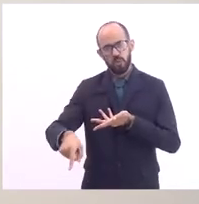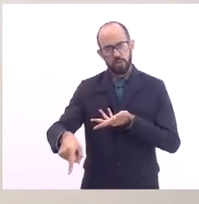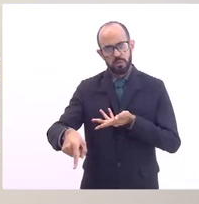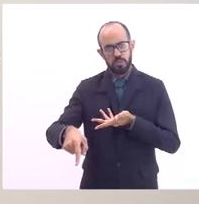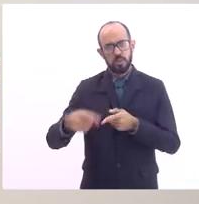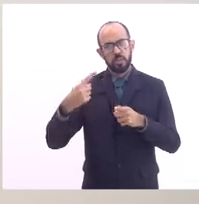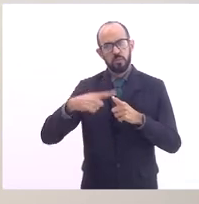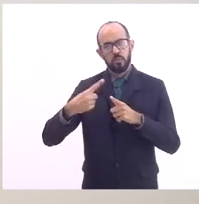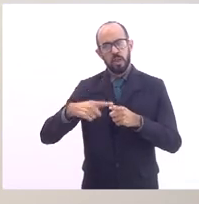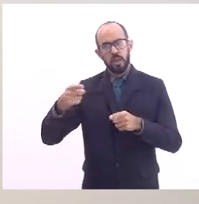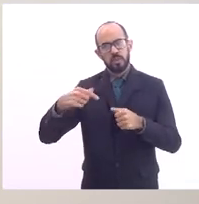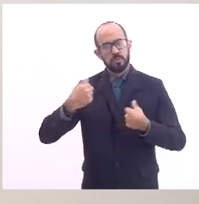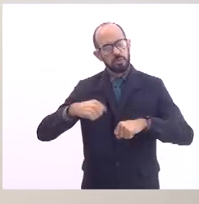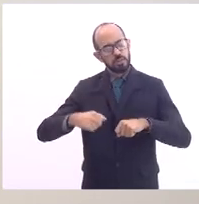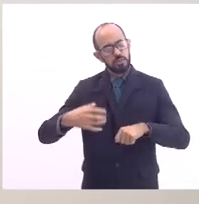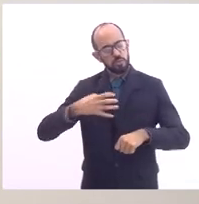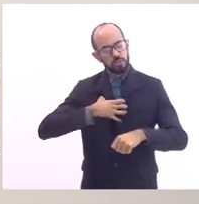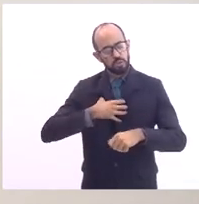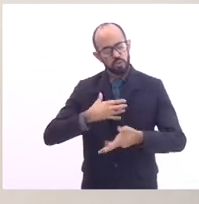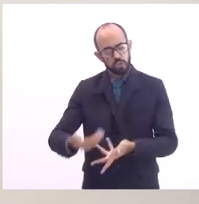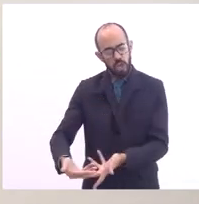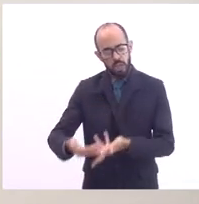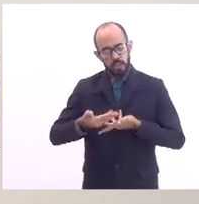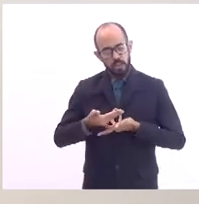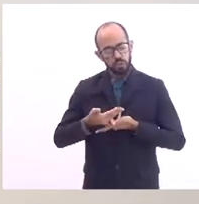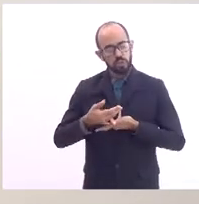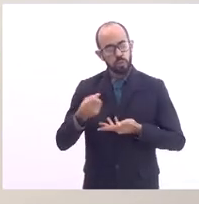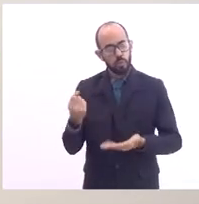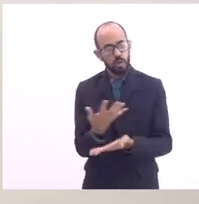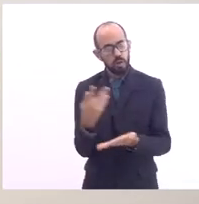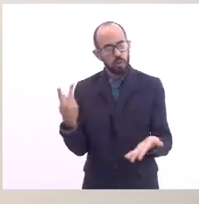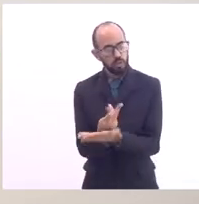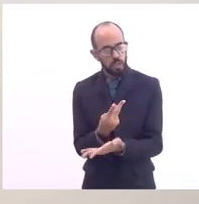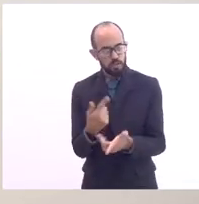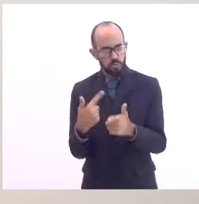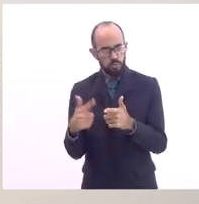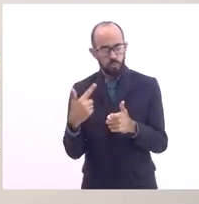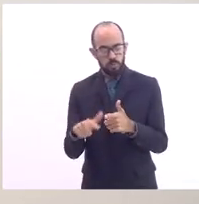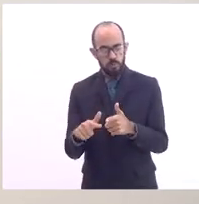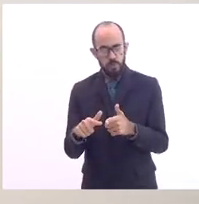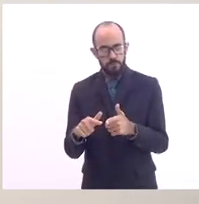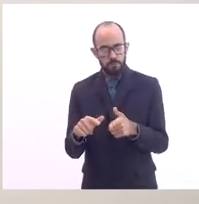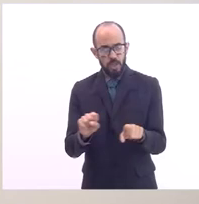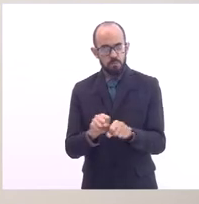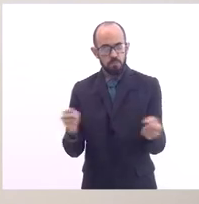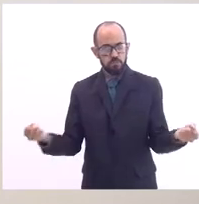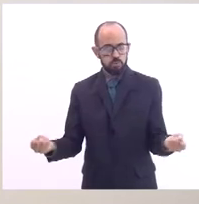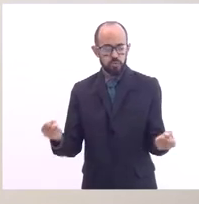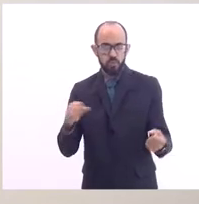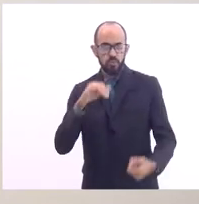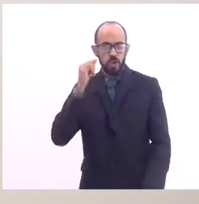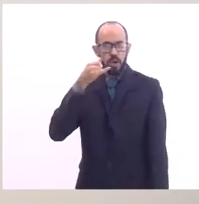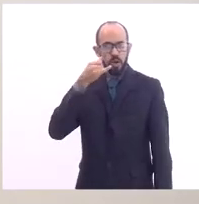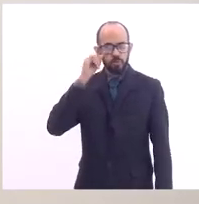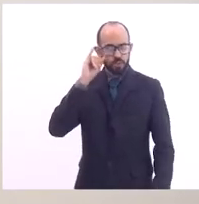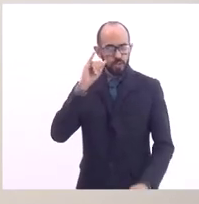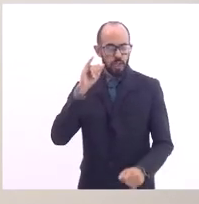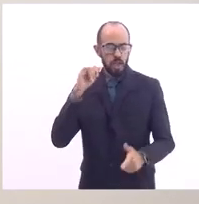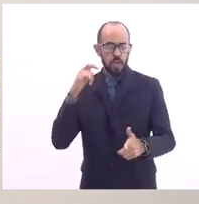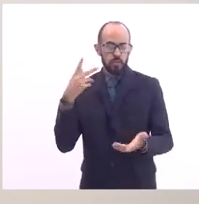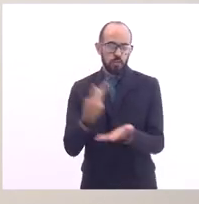pessoas precisam se sentir acolhidas quando o problema acontece. Infelizmente, é impossível evitar que o problema